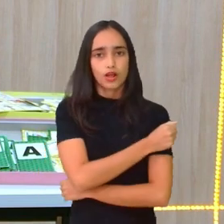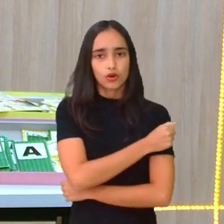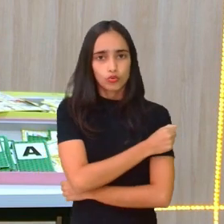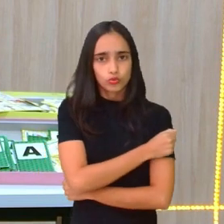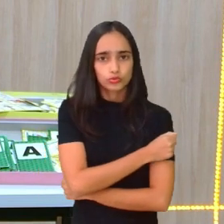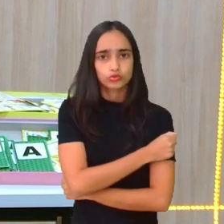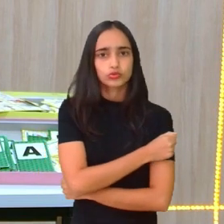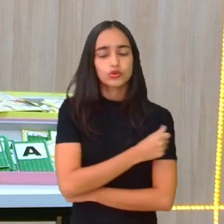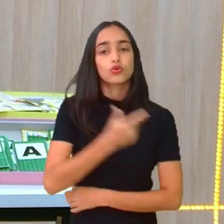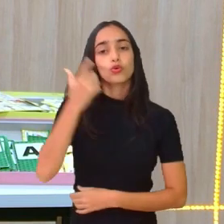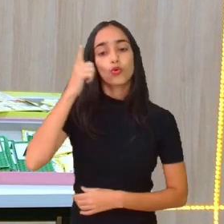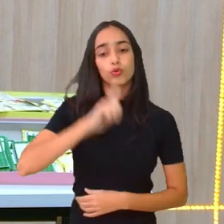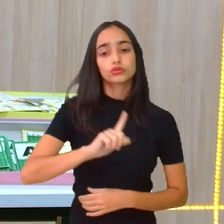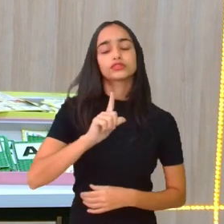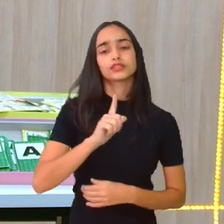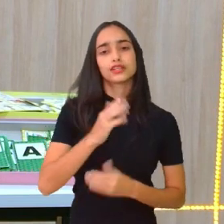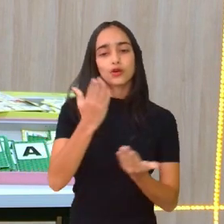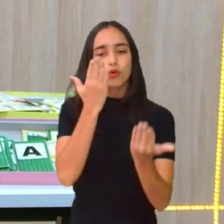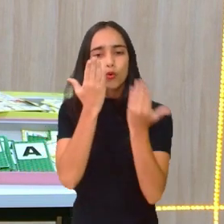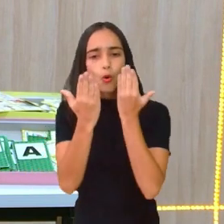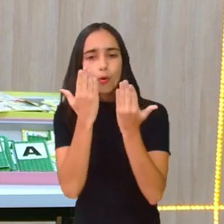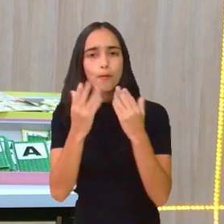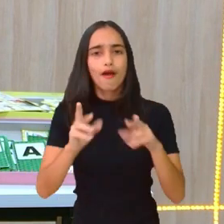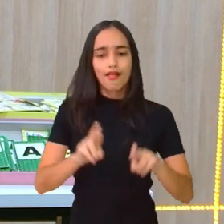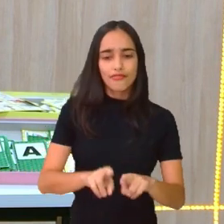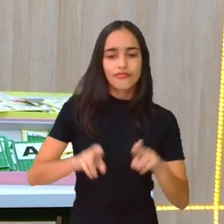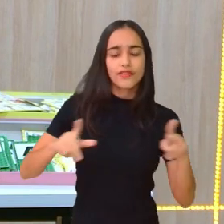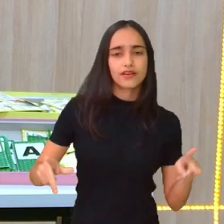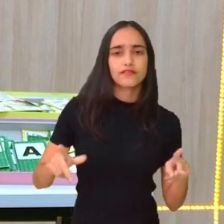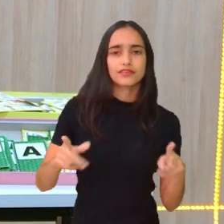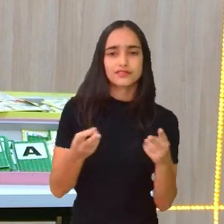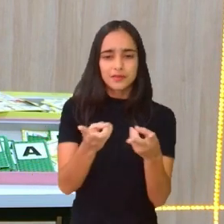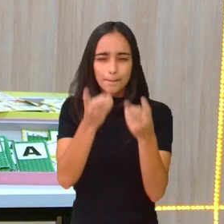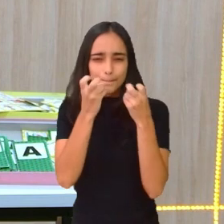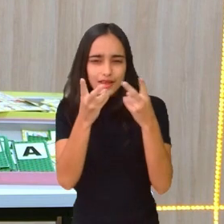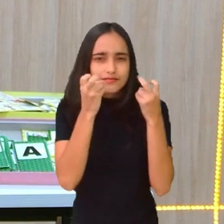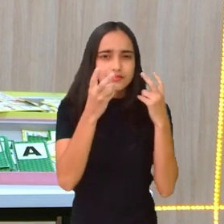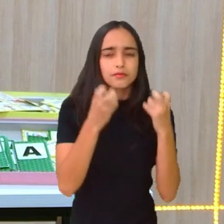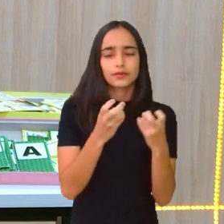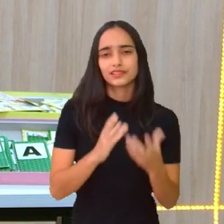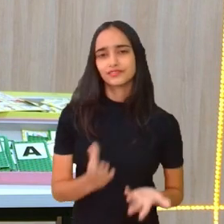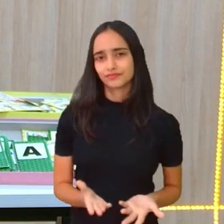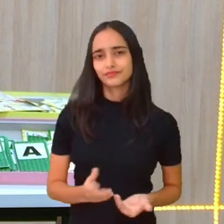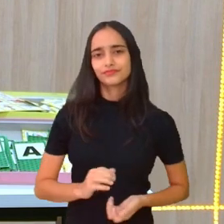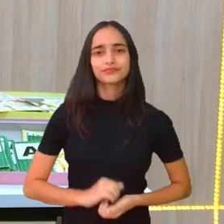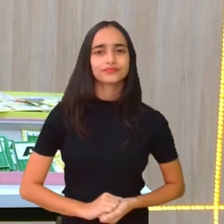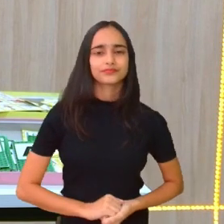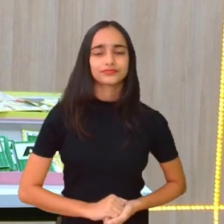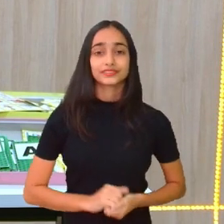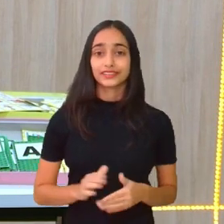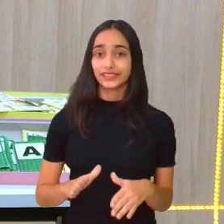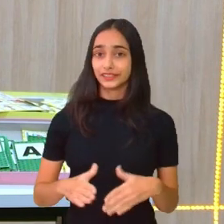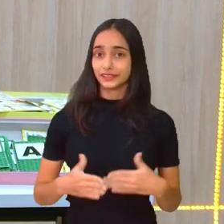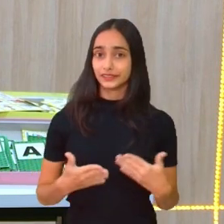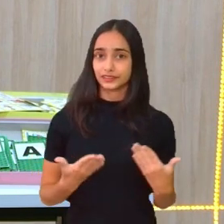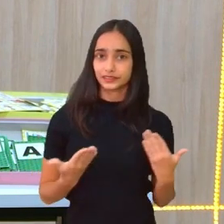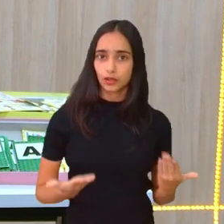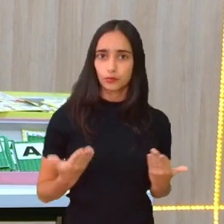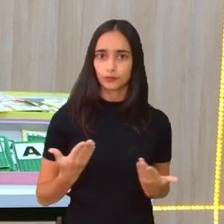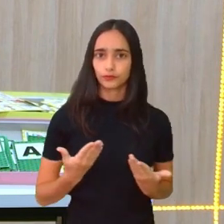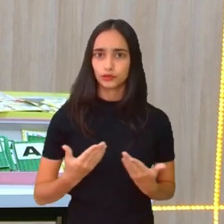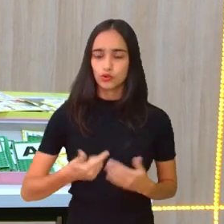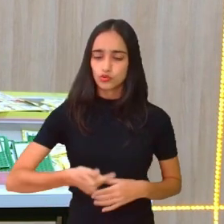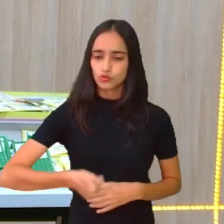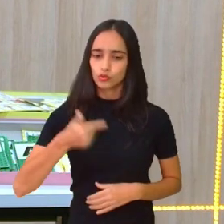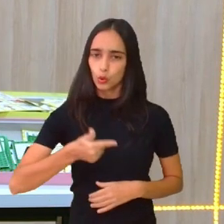perceber, diferenciar e fazer suas construções autônomas, né? Que é o que a gente deseja. Então, no nosso